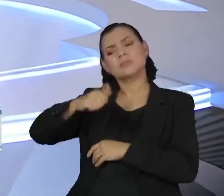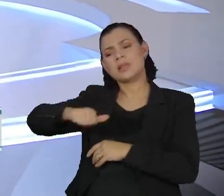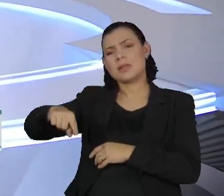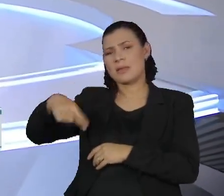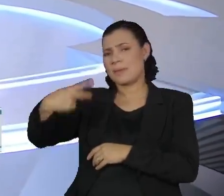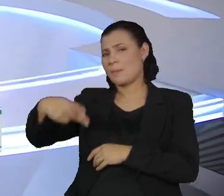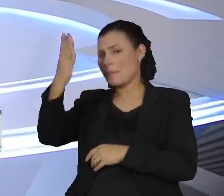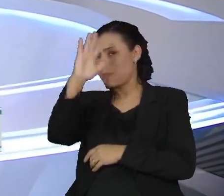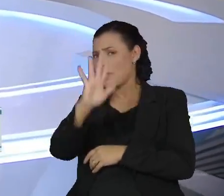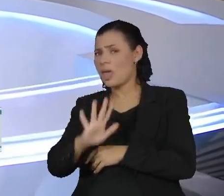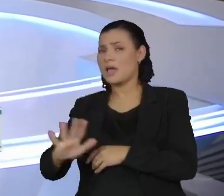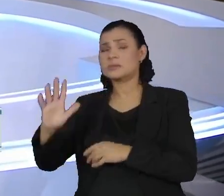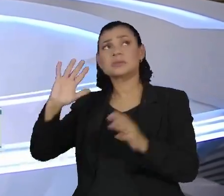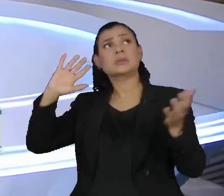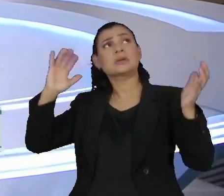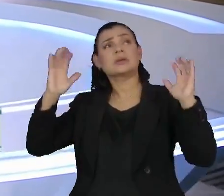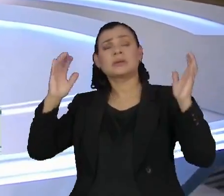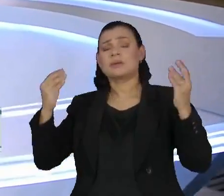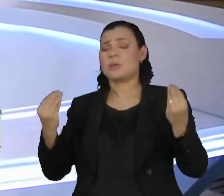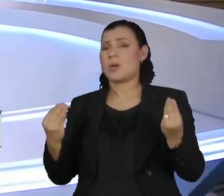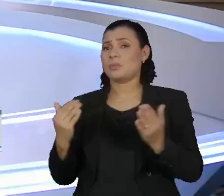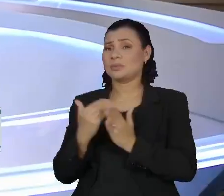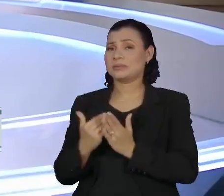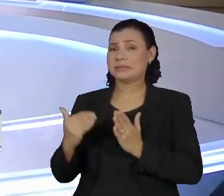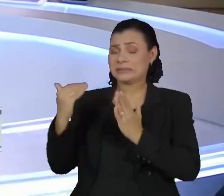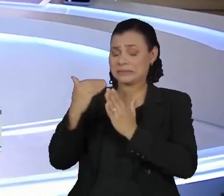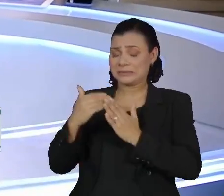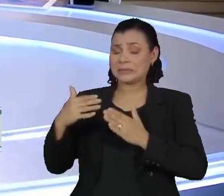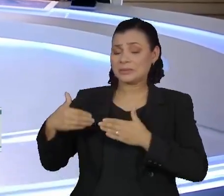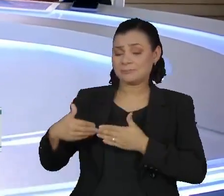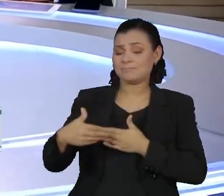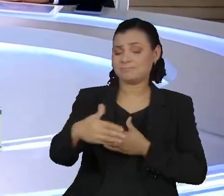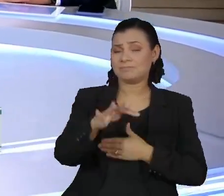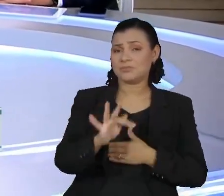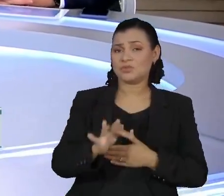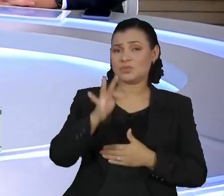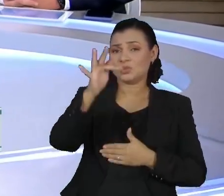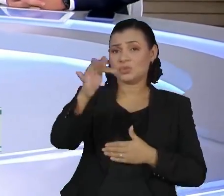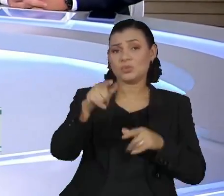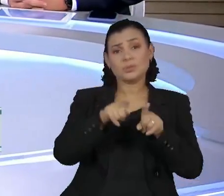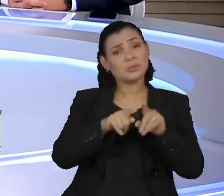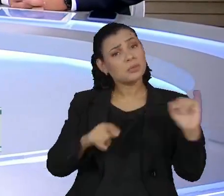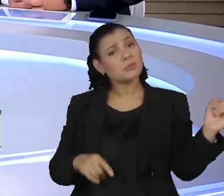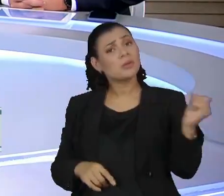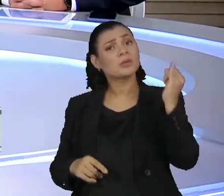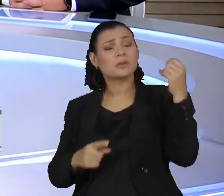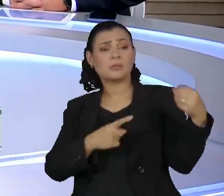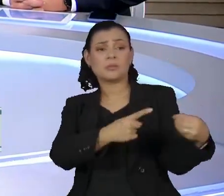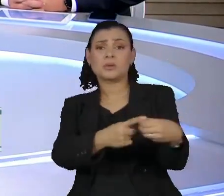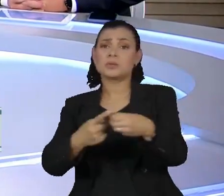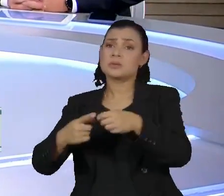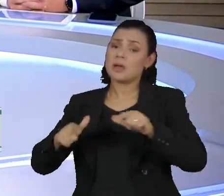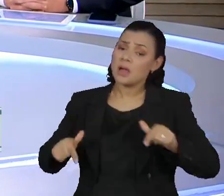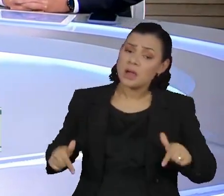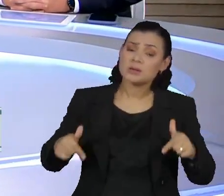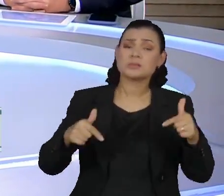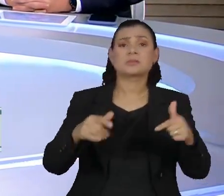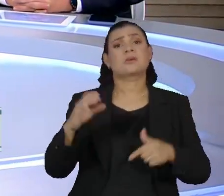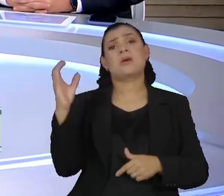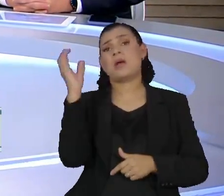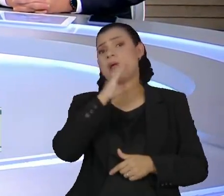prossegue exposto aos eventos climáticos extremos nos próximos anos e da importância que os municípios agirem de